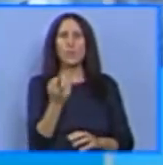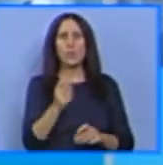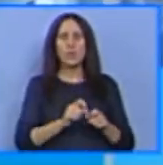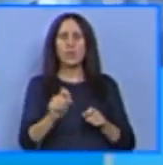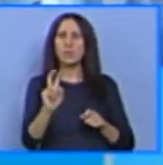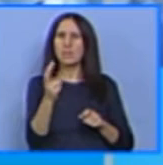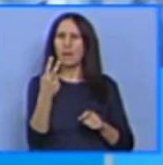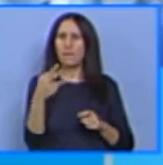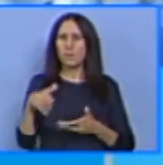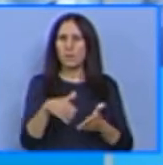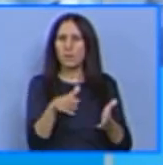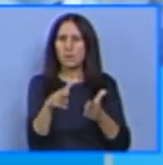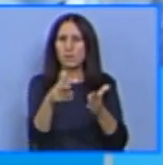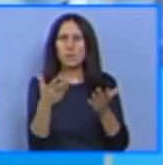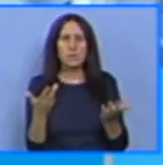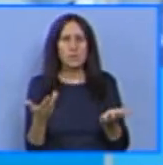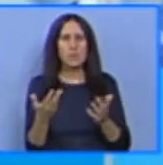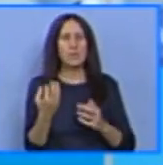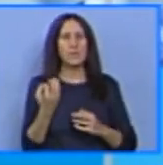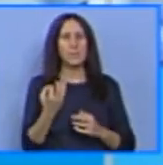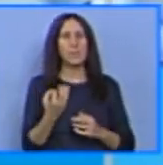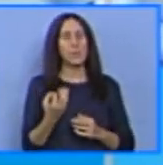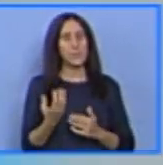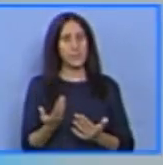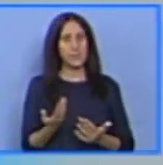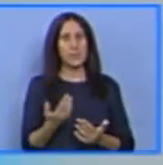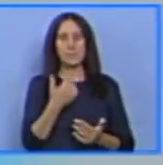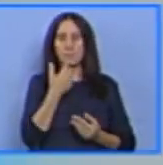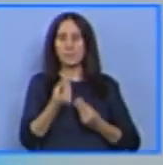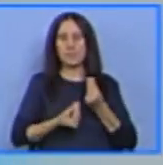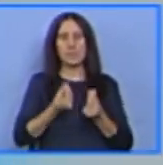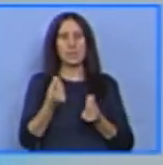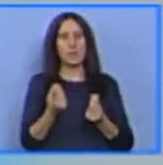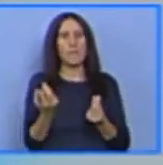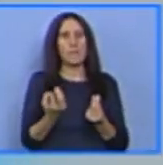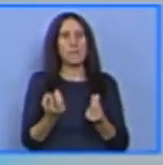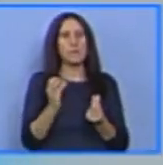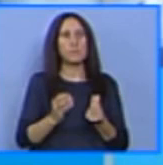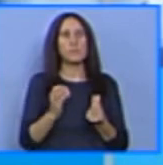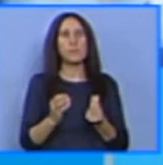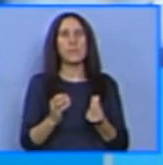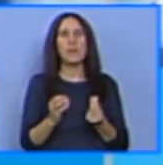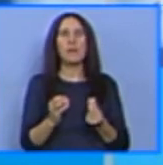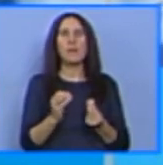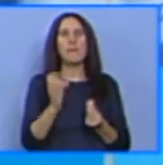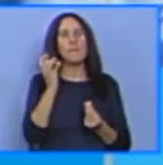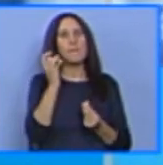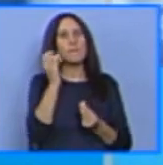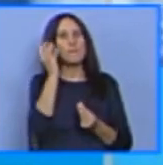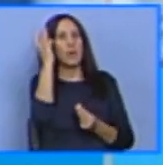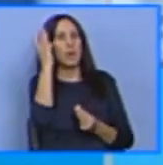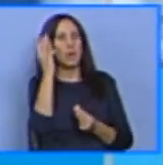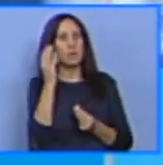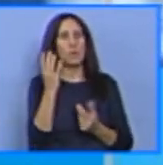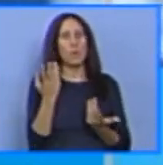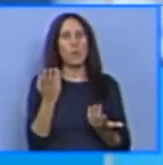linhas orientadoras, desde logo uma percepção de que não há propriamente uma fraude ou uma